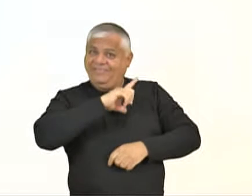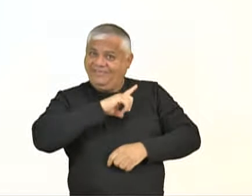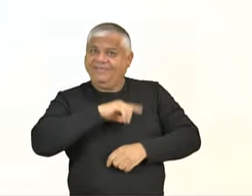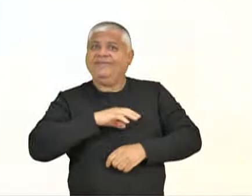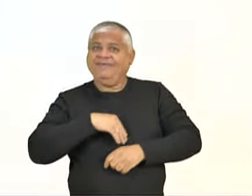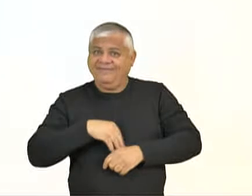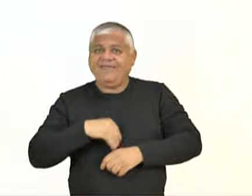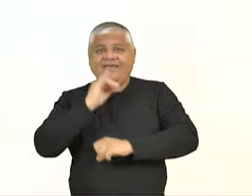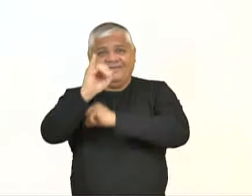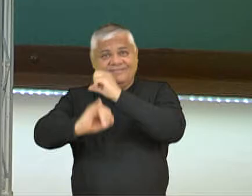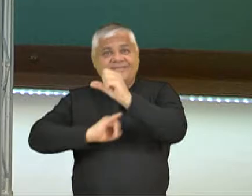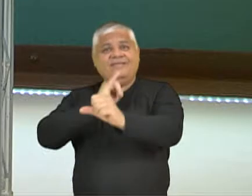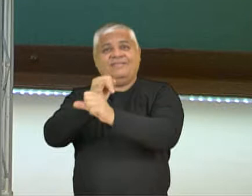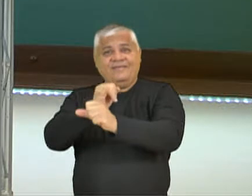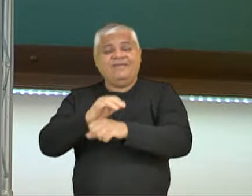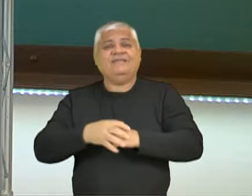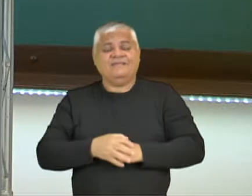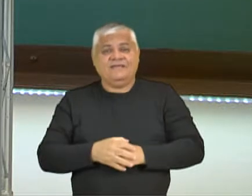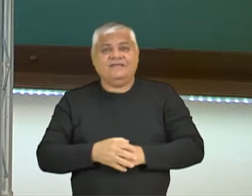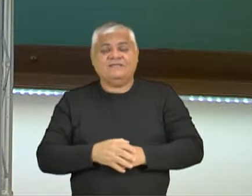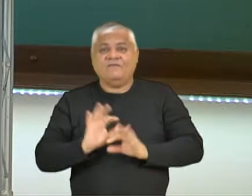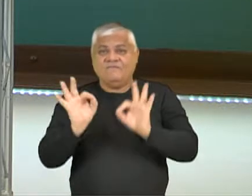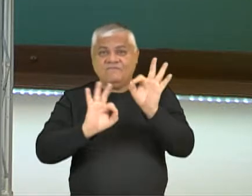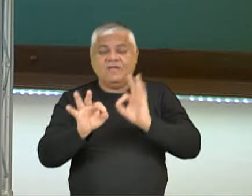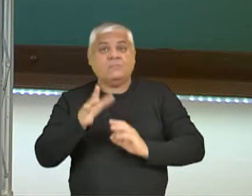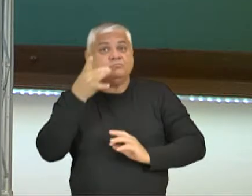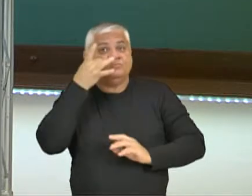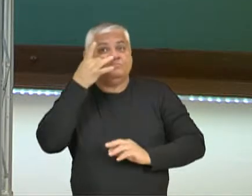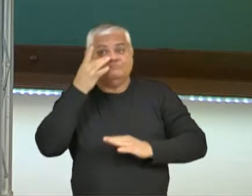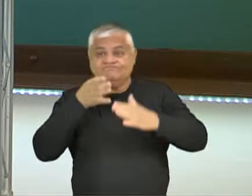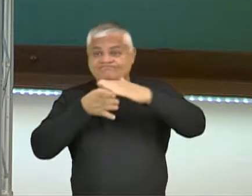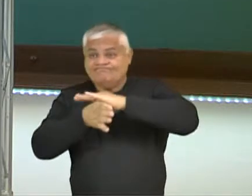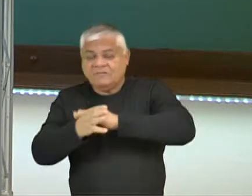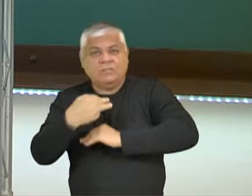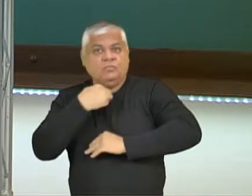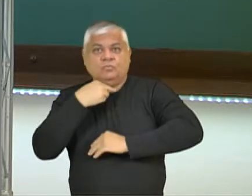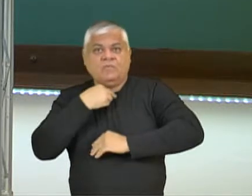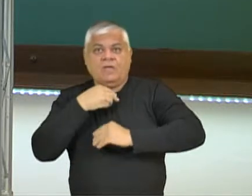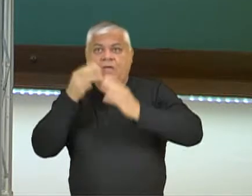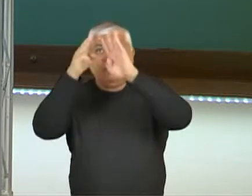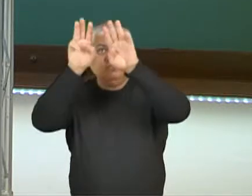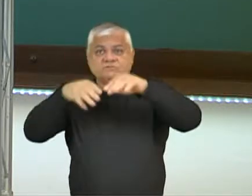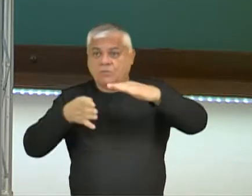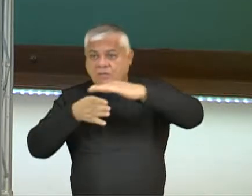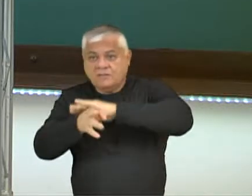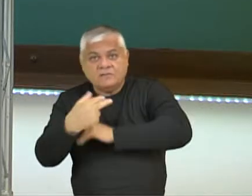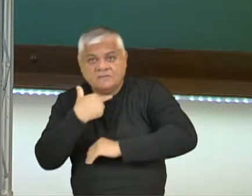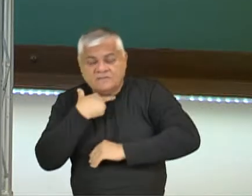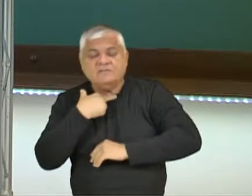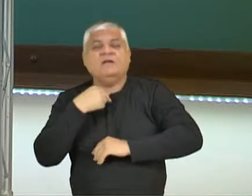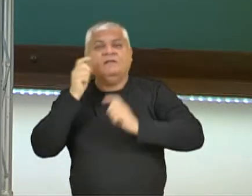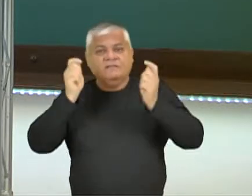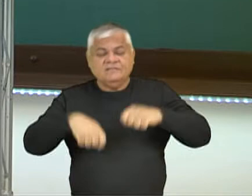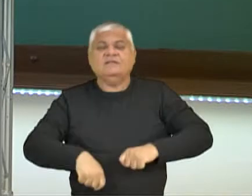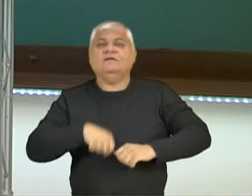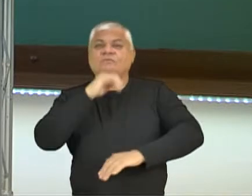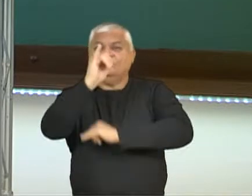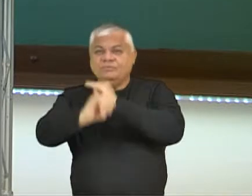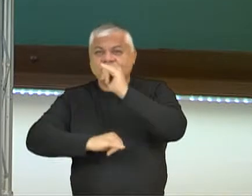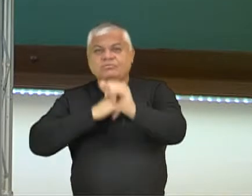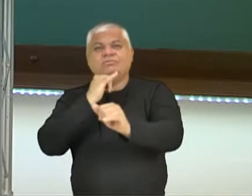possível, foi feita virtualmente. Então você pode navegar e passear em vários museus que têm